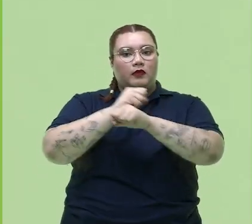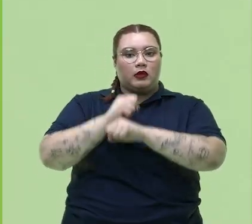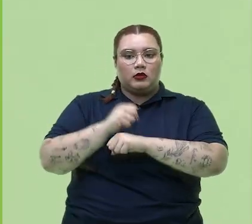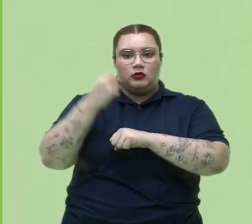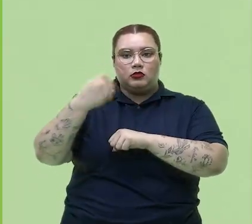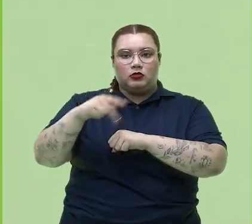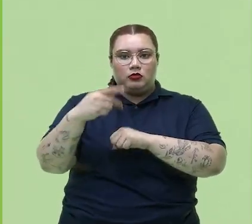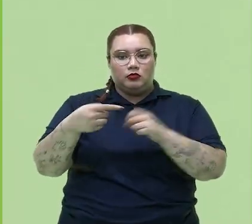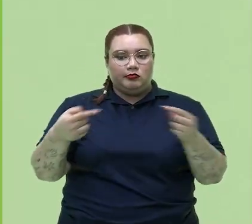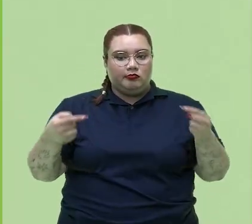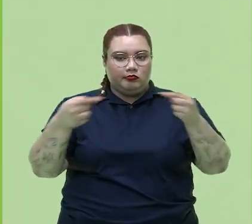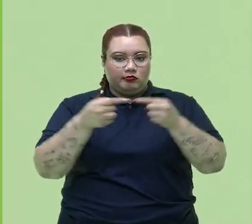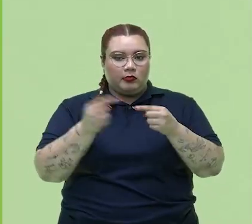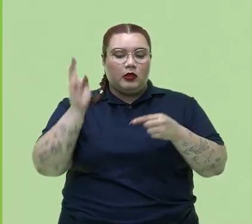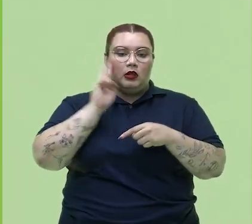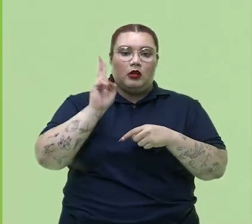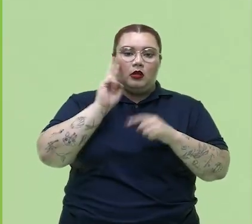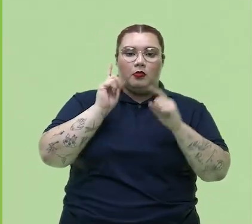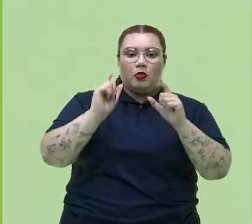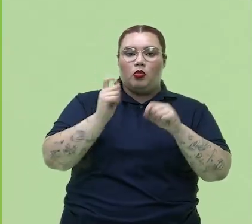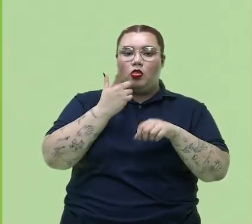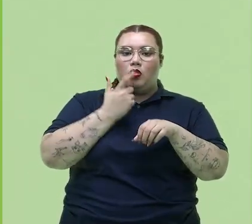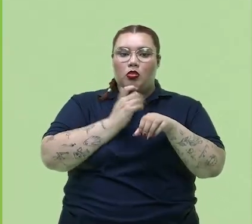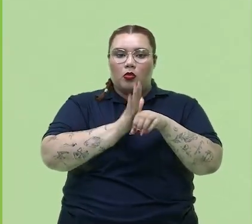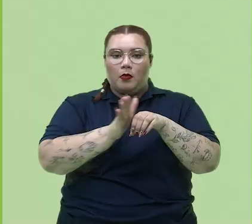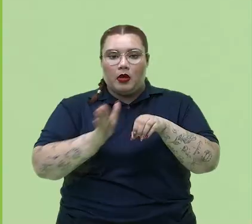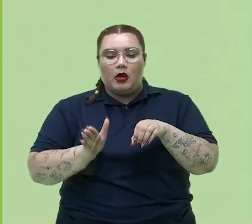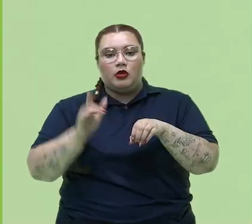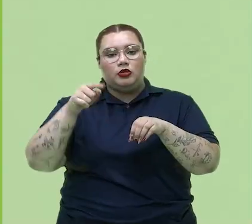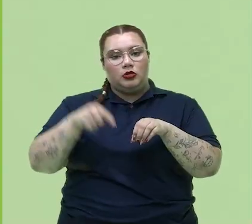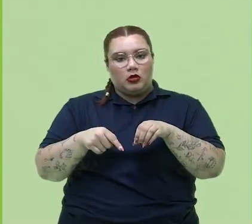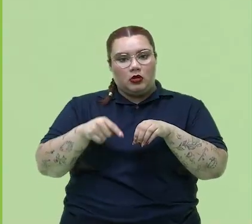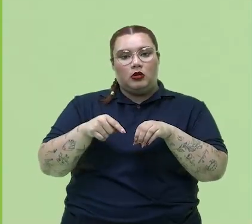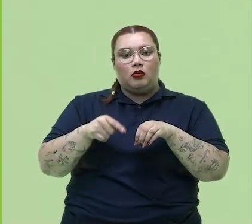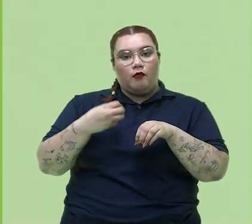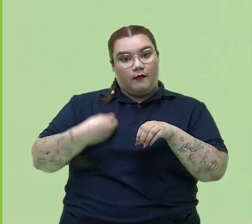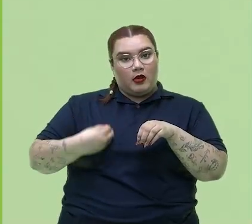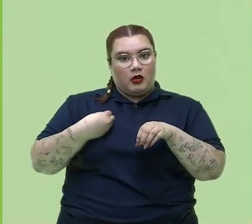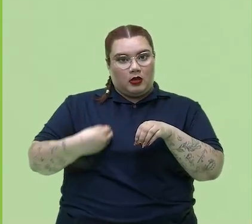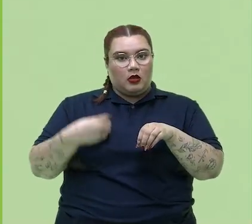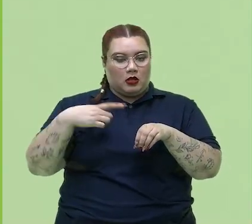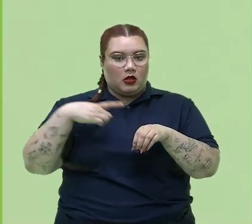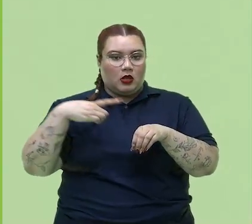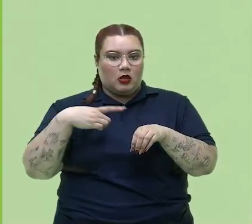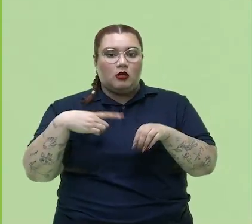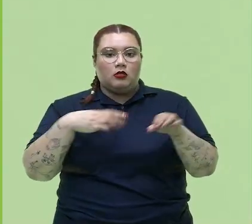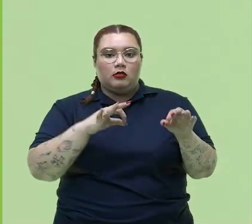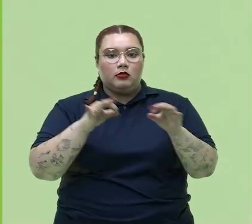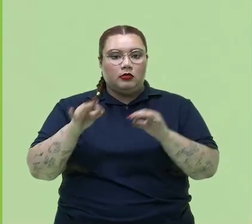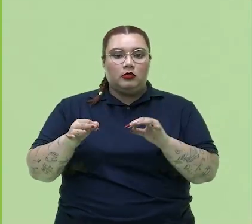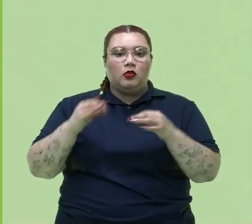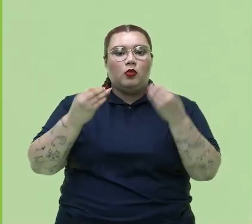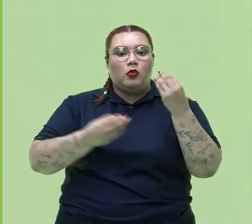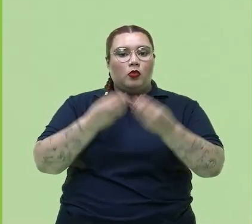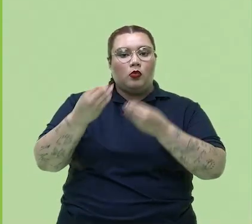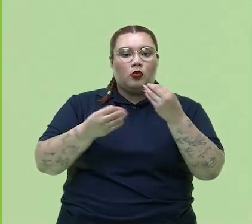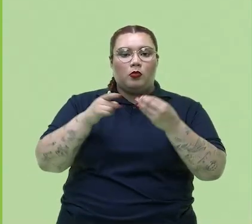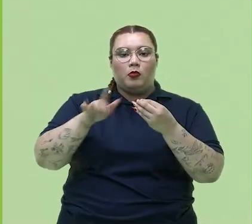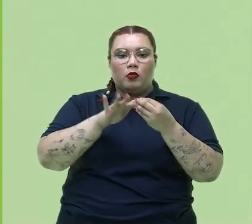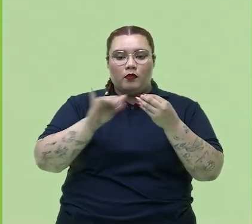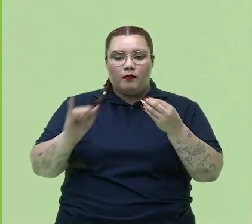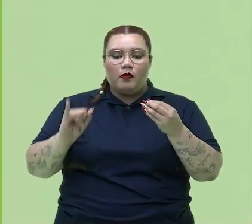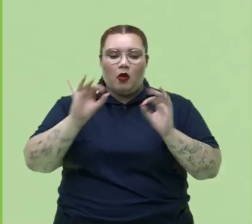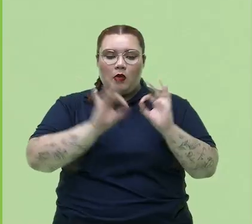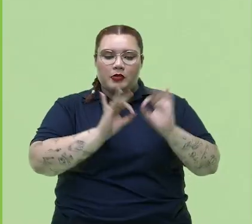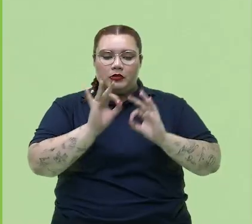deste organismo, lembrando aí que o tomate ele é um vegetal, então ele é um ser vivo. Ele vai entender de que forma vai manipular esse